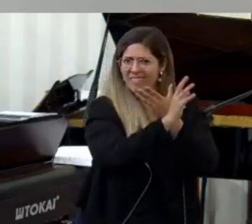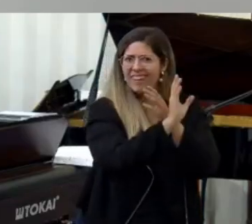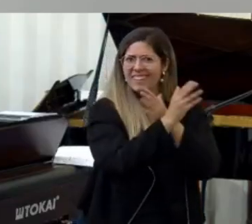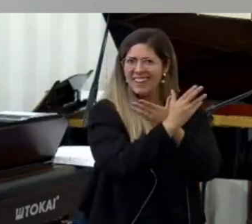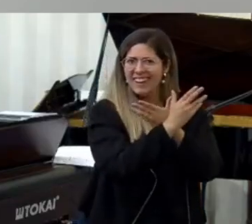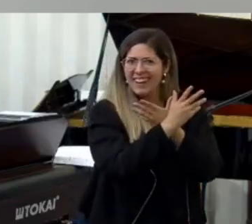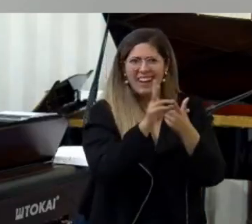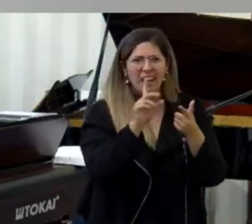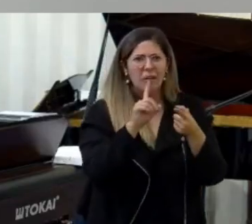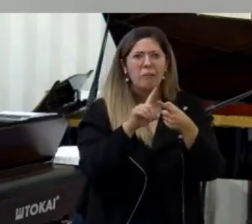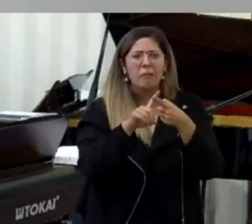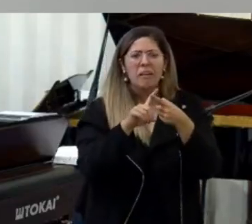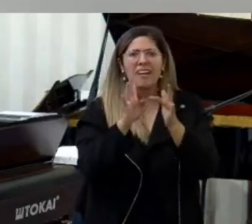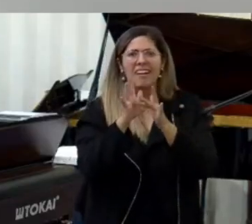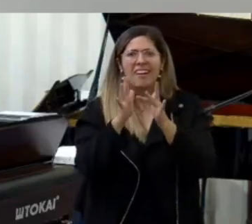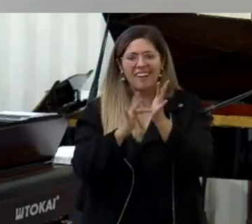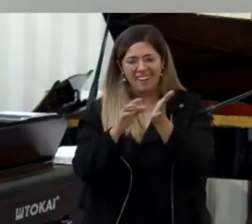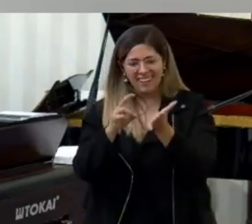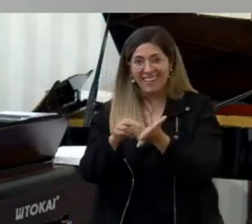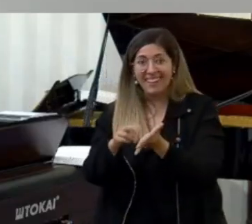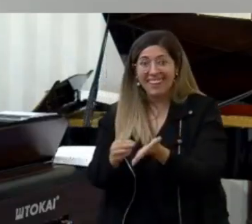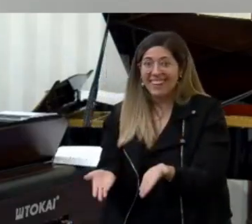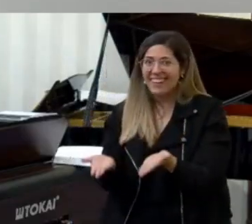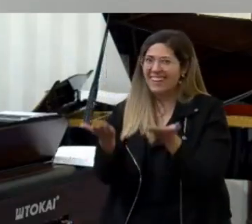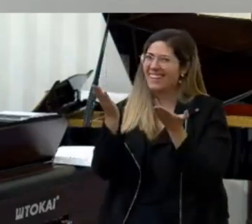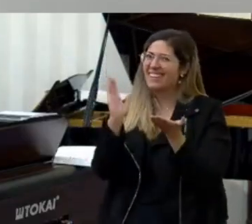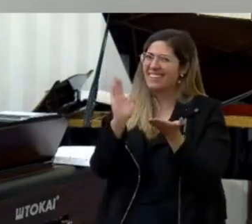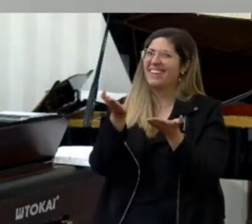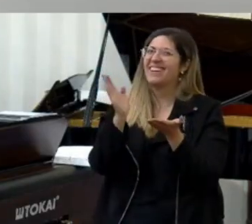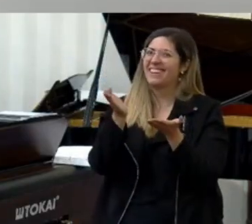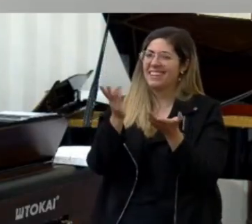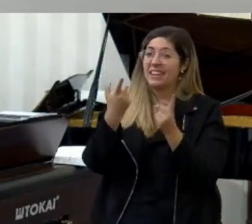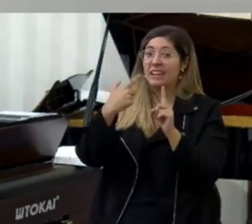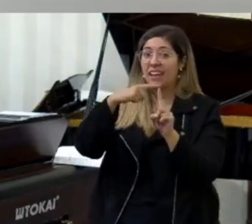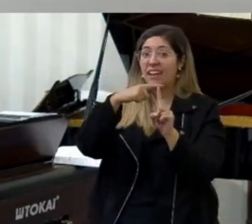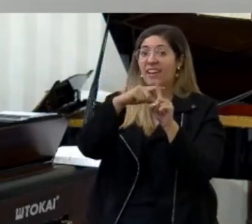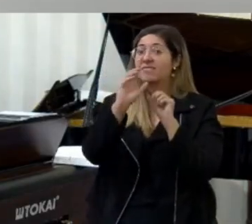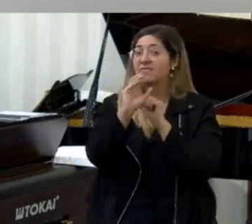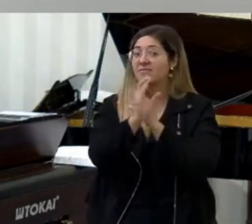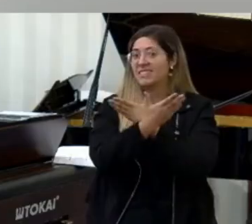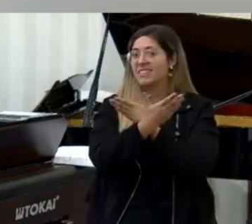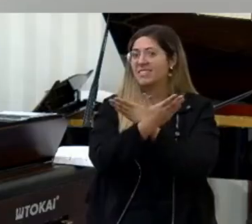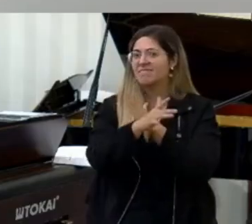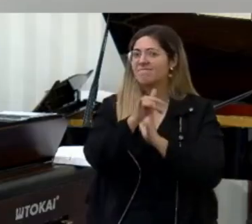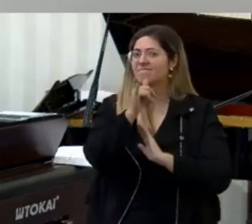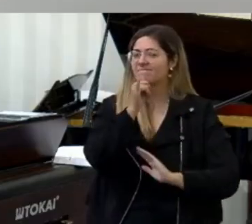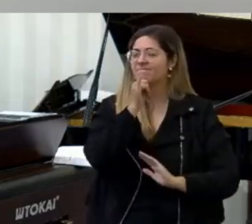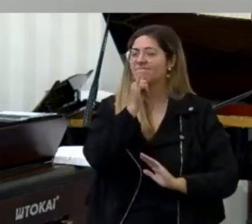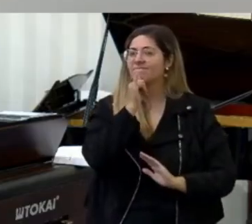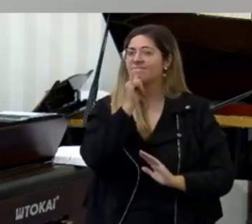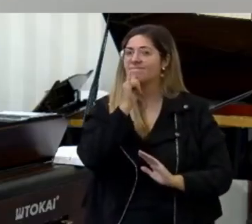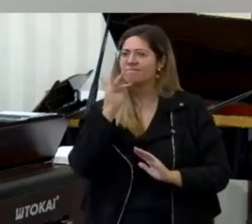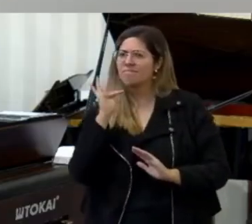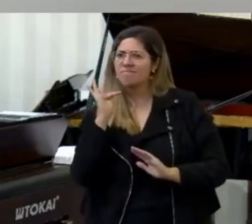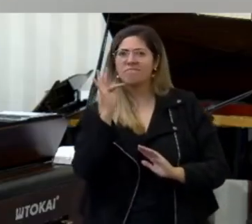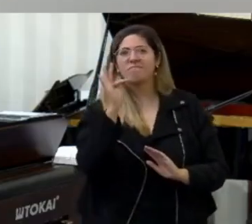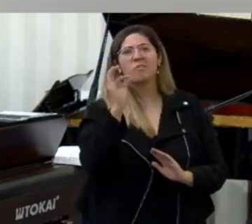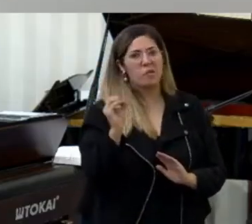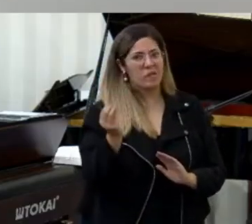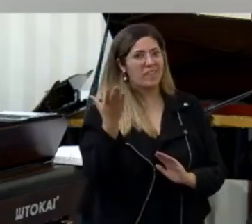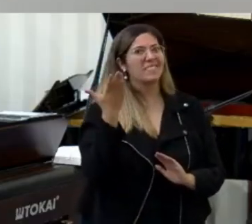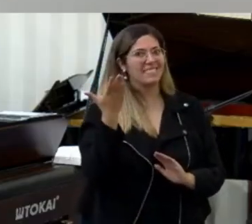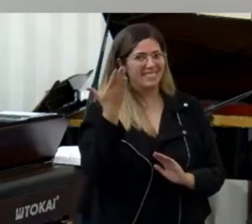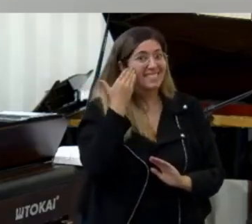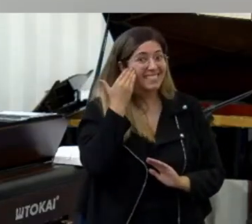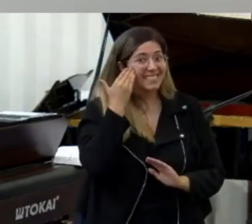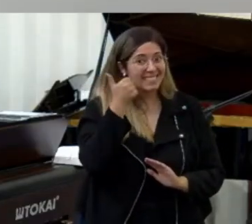para esta cruz não está mais lá. Mas a cruz fica como um exemplo do que aconteceria. E por